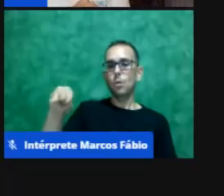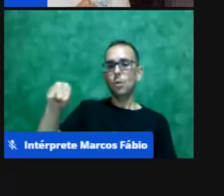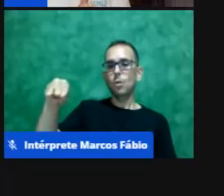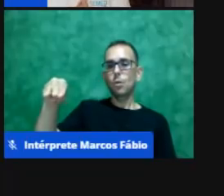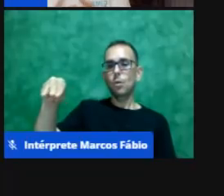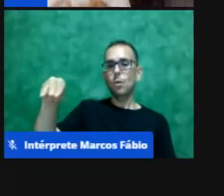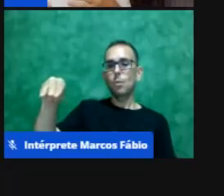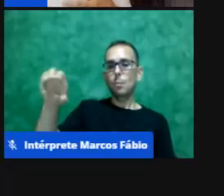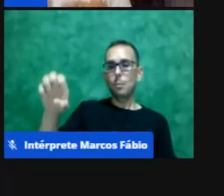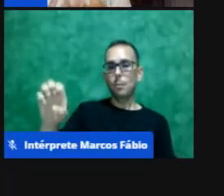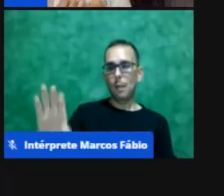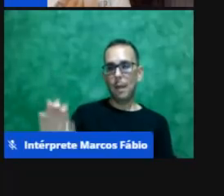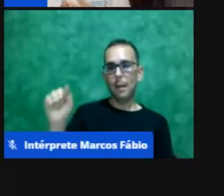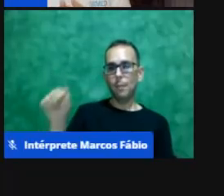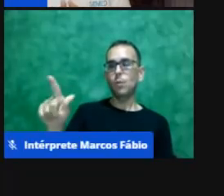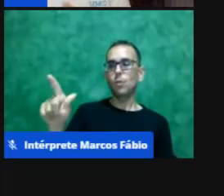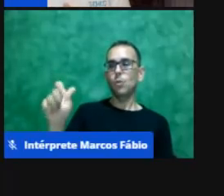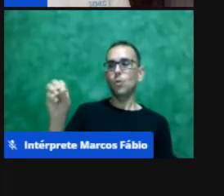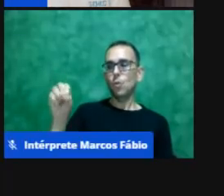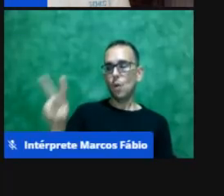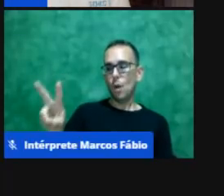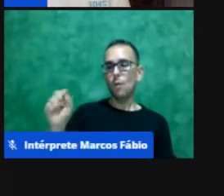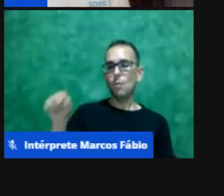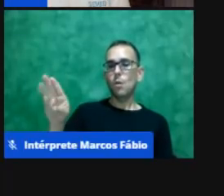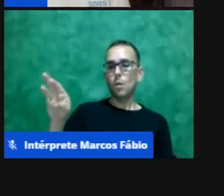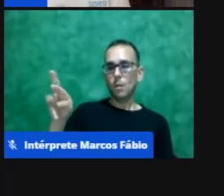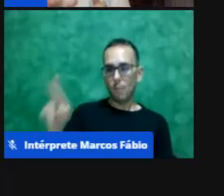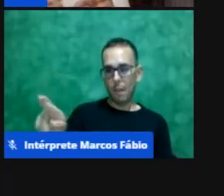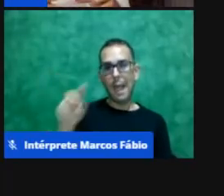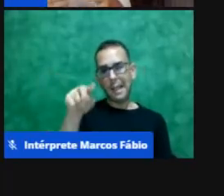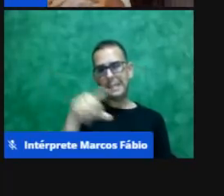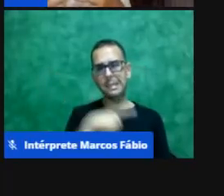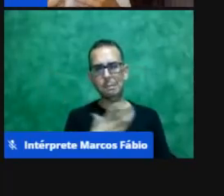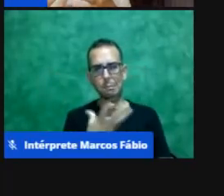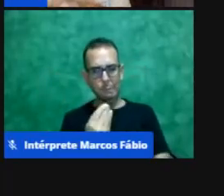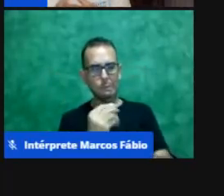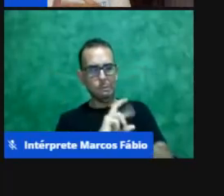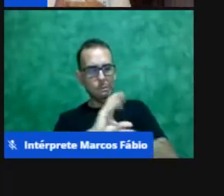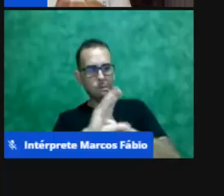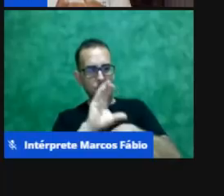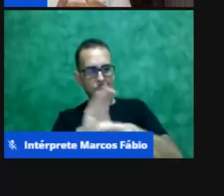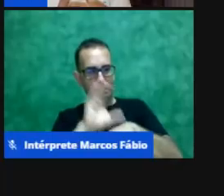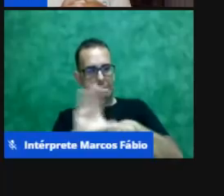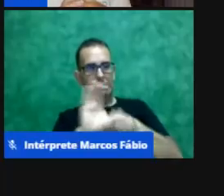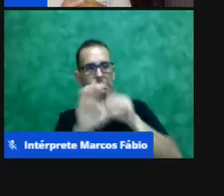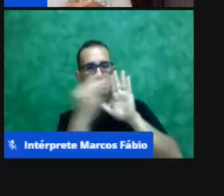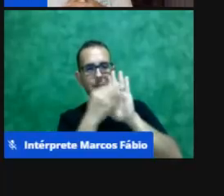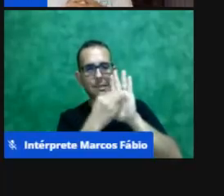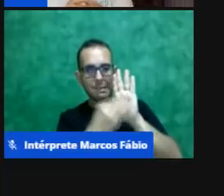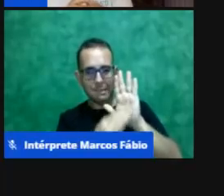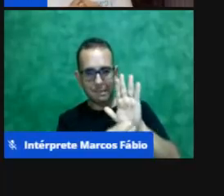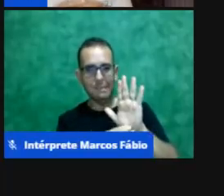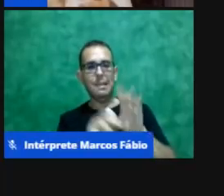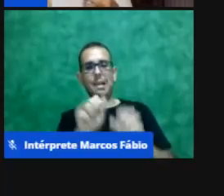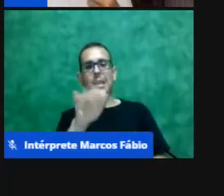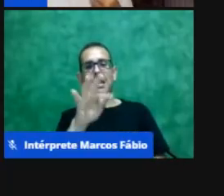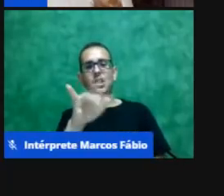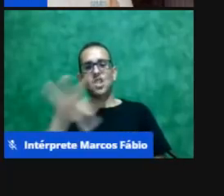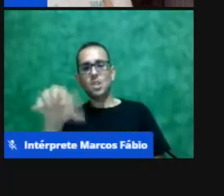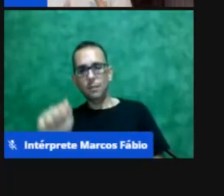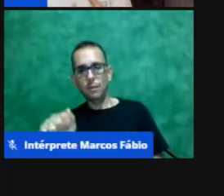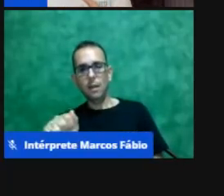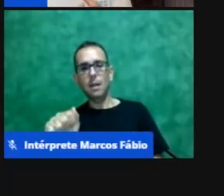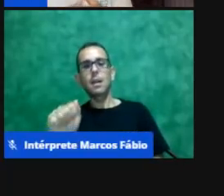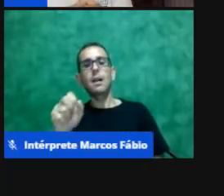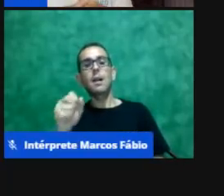tem muitos cursos online sobre metodologias ativas que vão detalhar muito mais isso, vão dar mais base